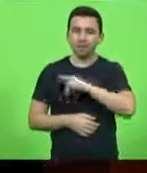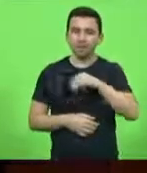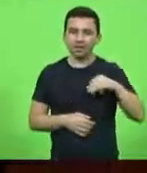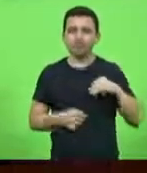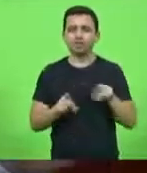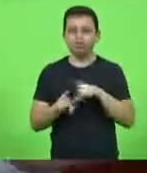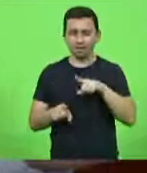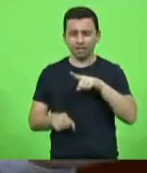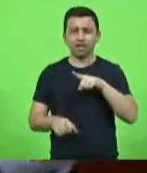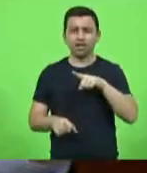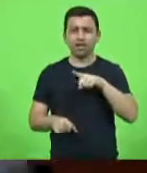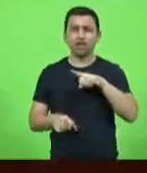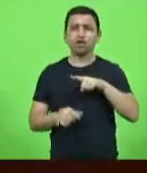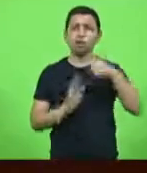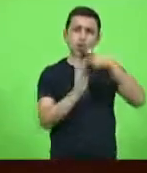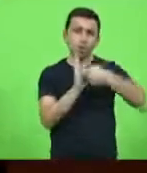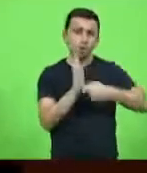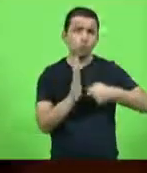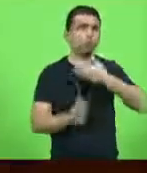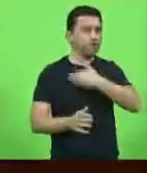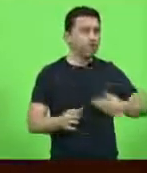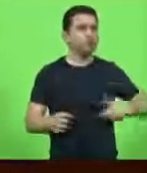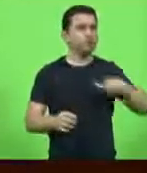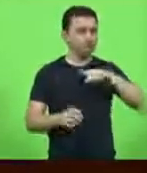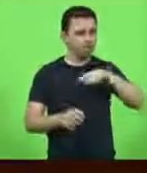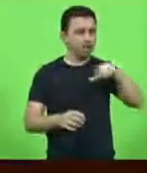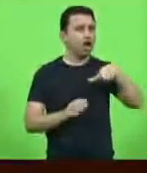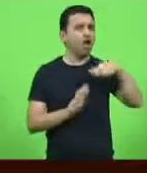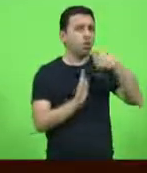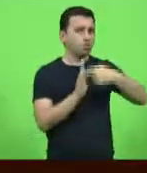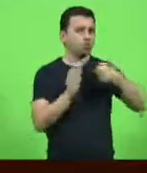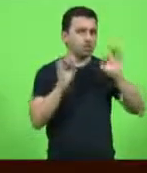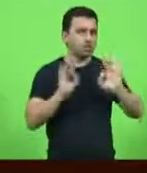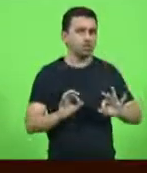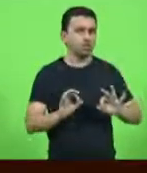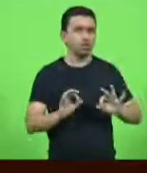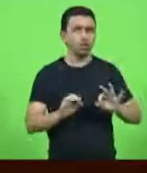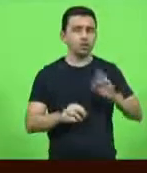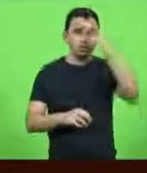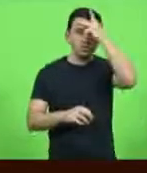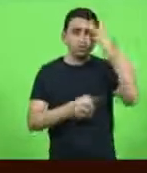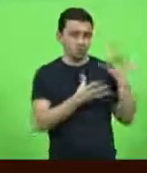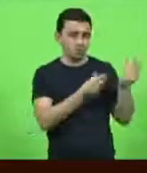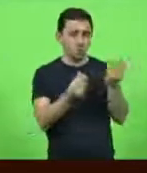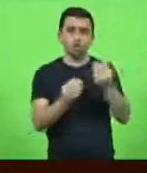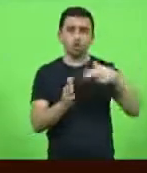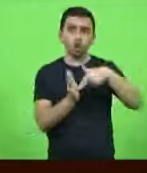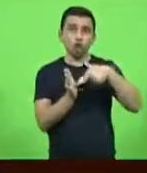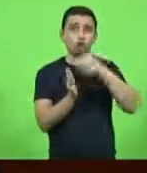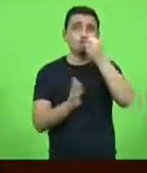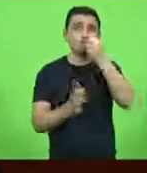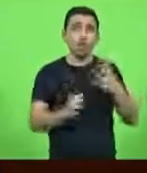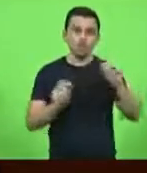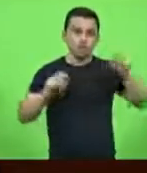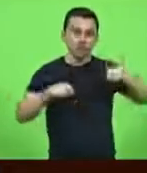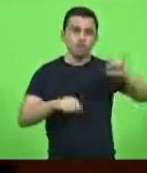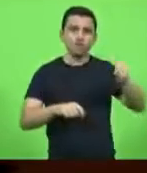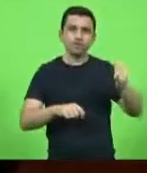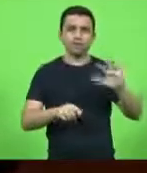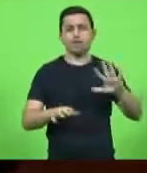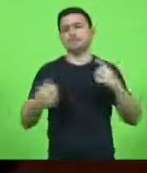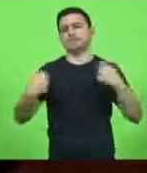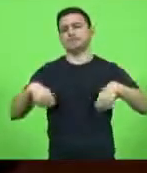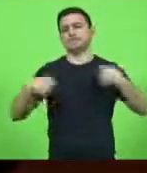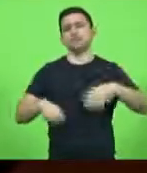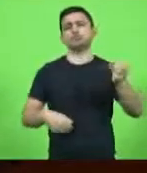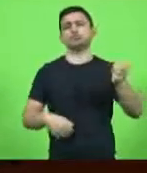tem concursos feitos gente que tirou nota boa e que poderia ser aproveitado mais não eles querem fazer um